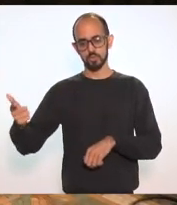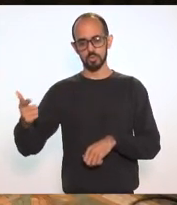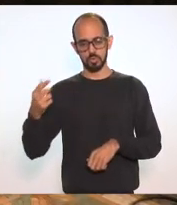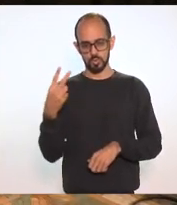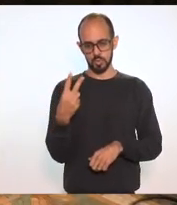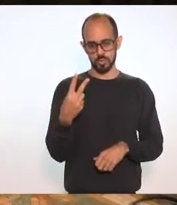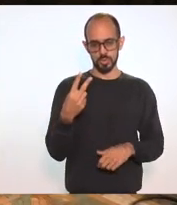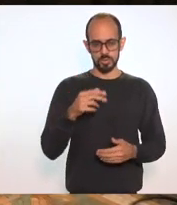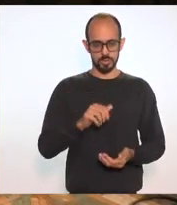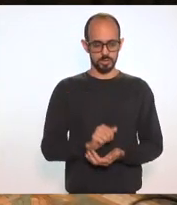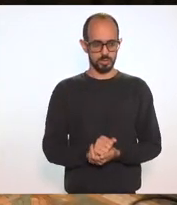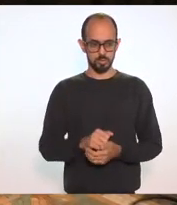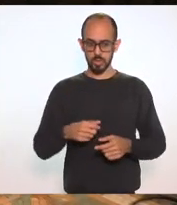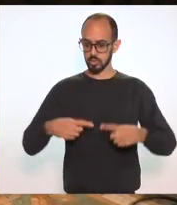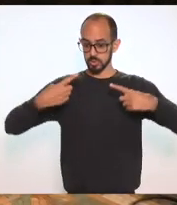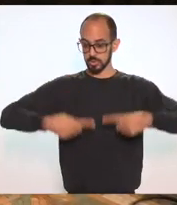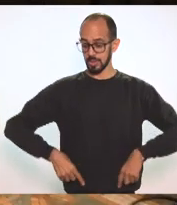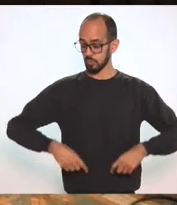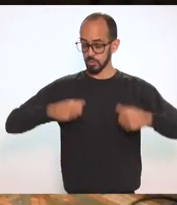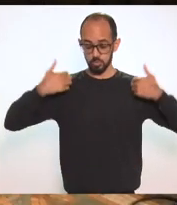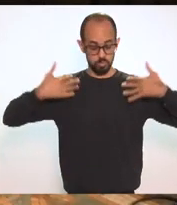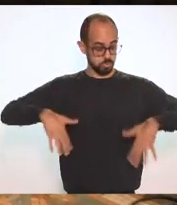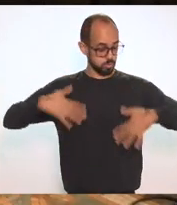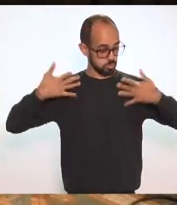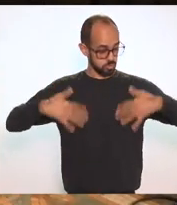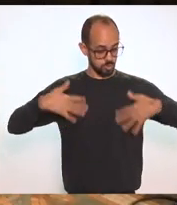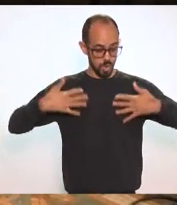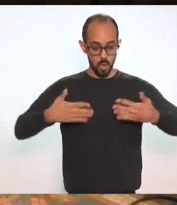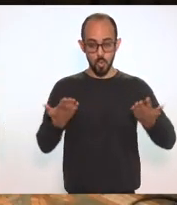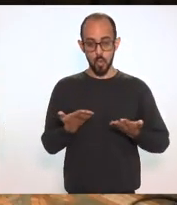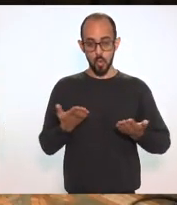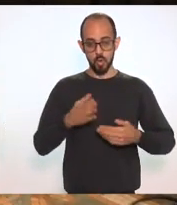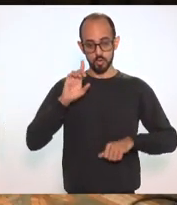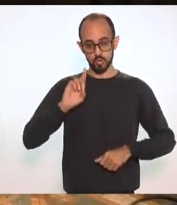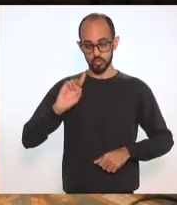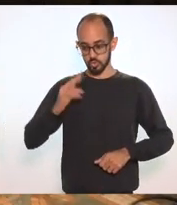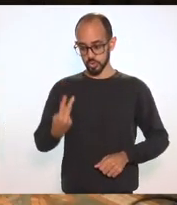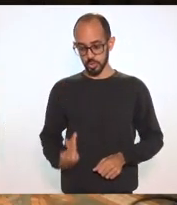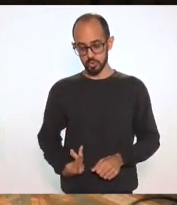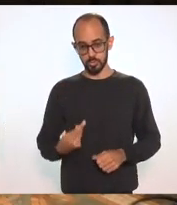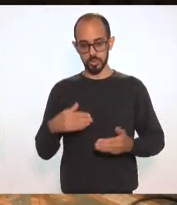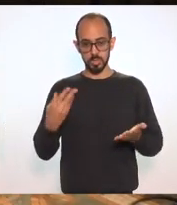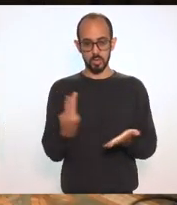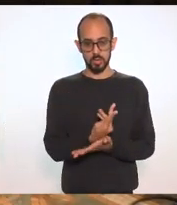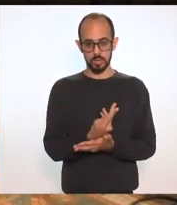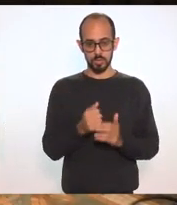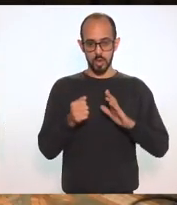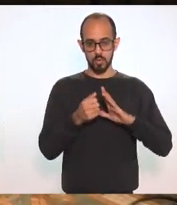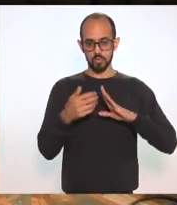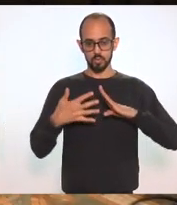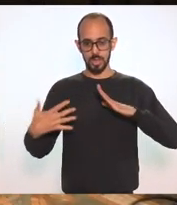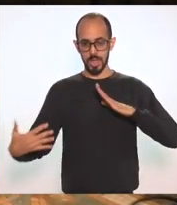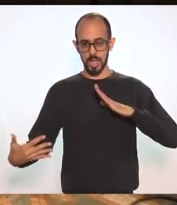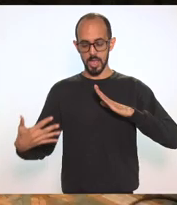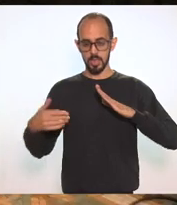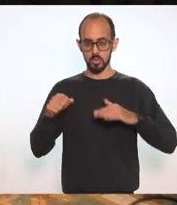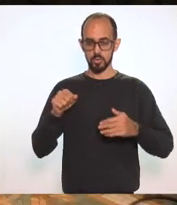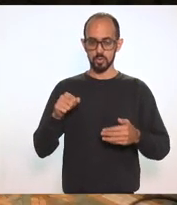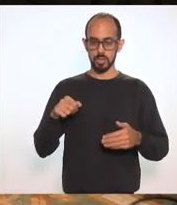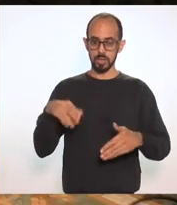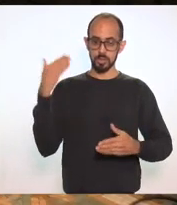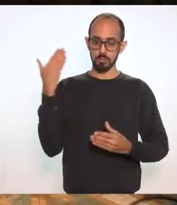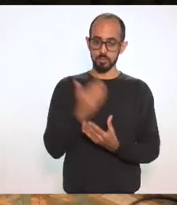enormes. Hoje mesmo atendemos na Comissão de Direitos Humanos um caso de um terreiro de Umbanda que está sendo